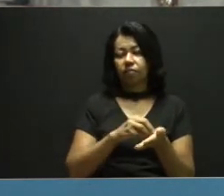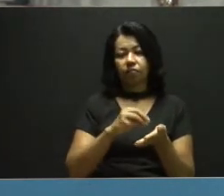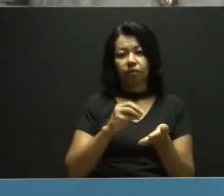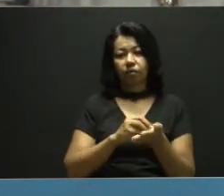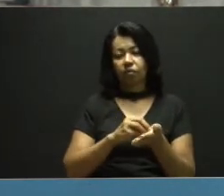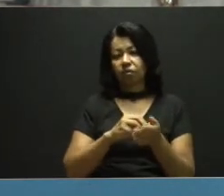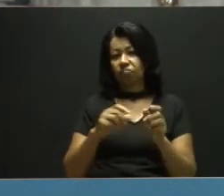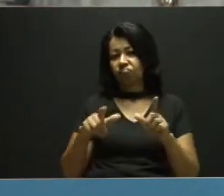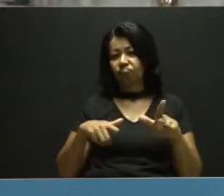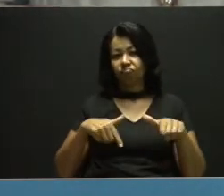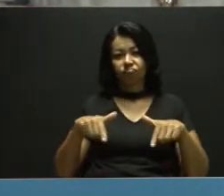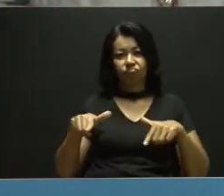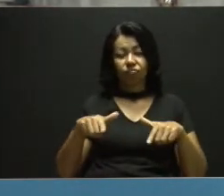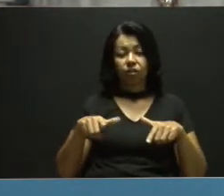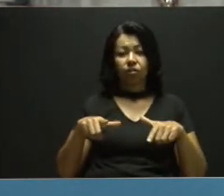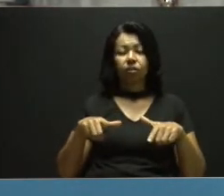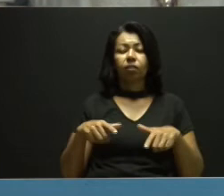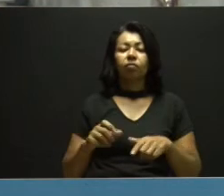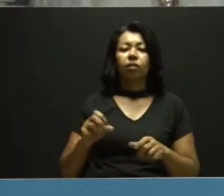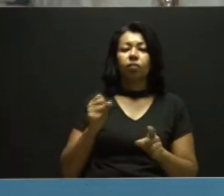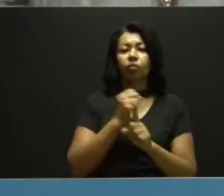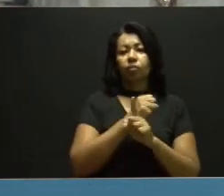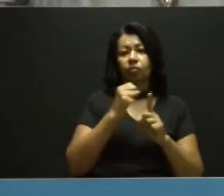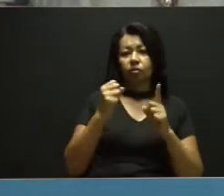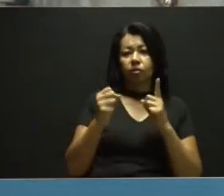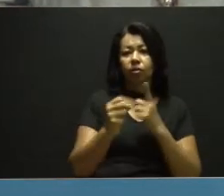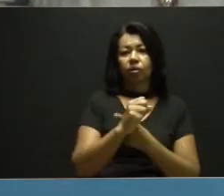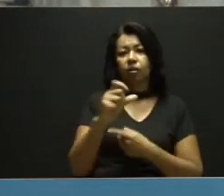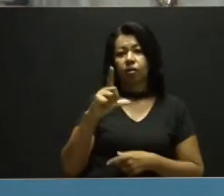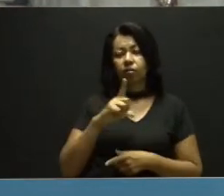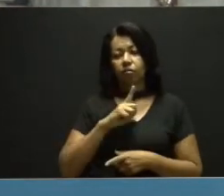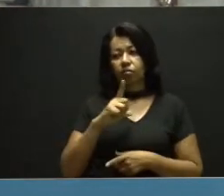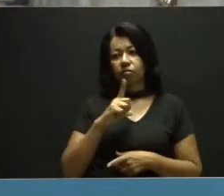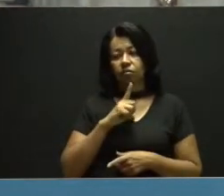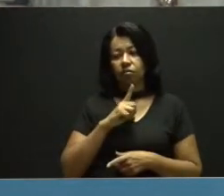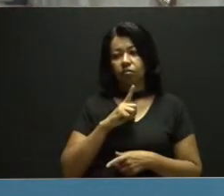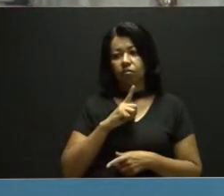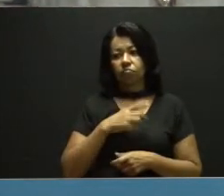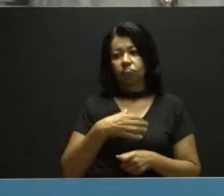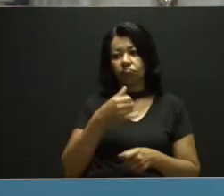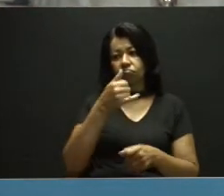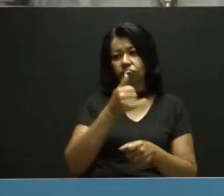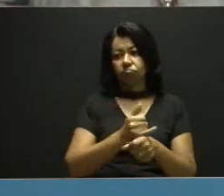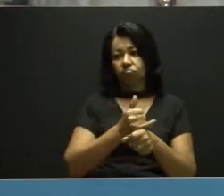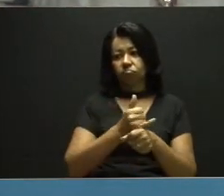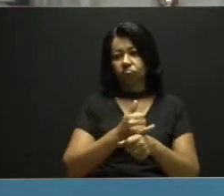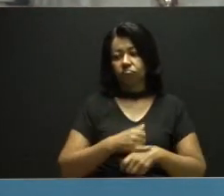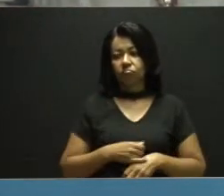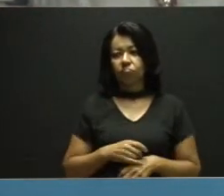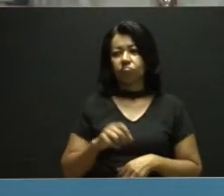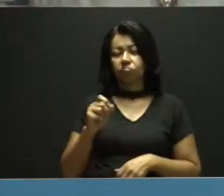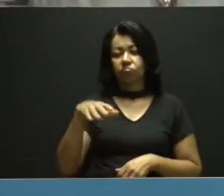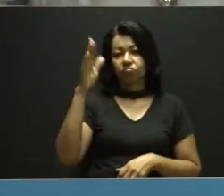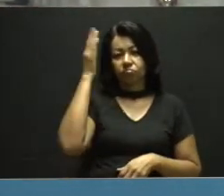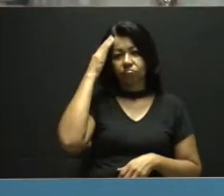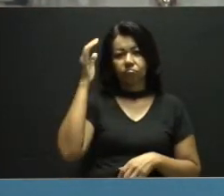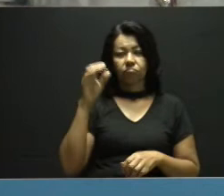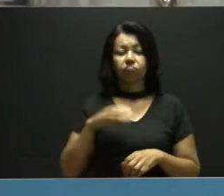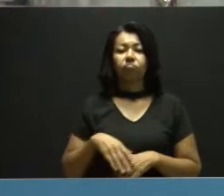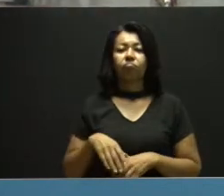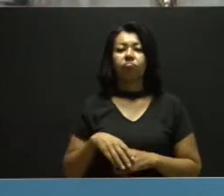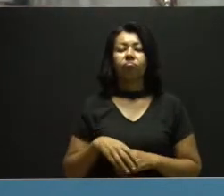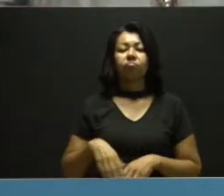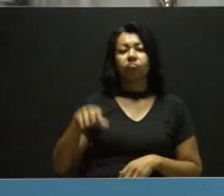o social tem dom quem sabe canta se